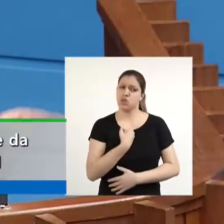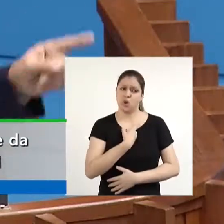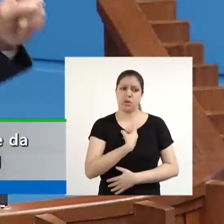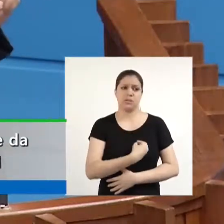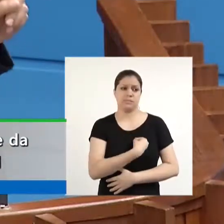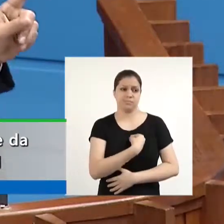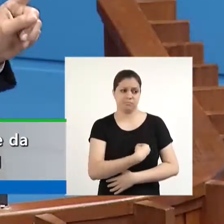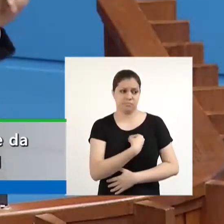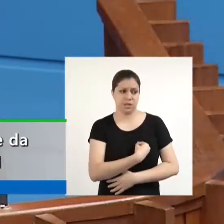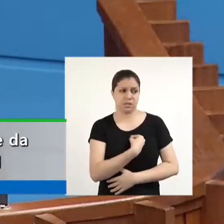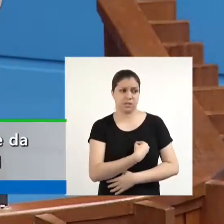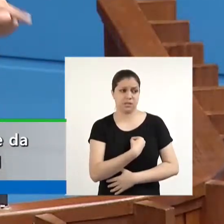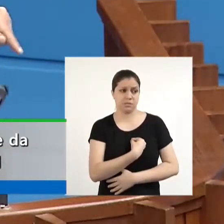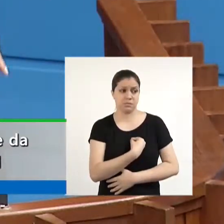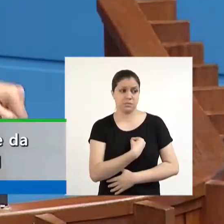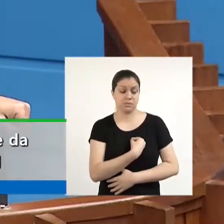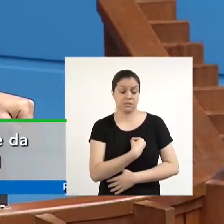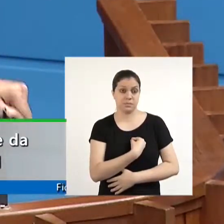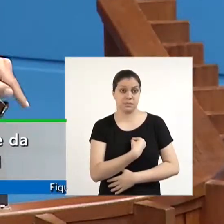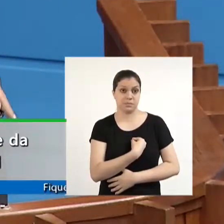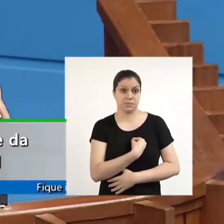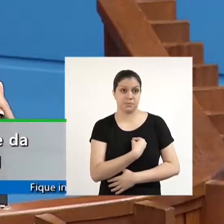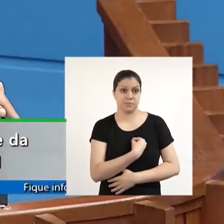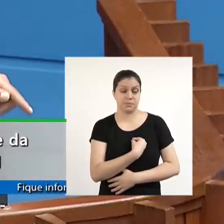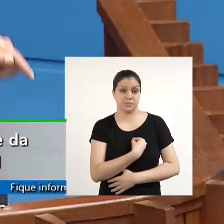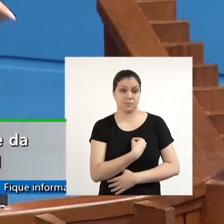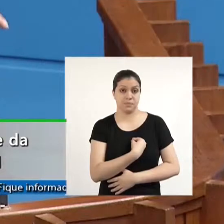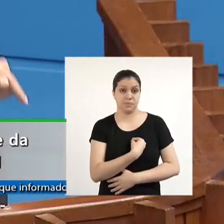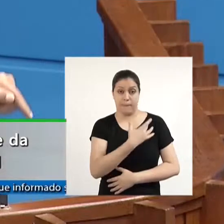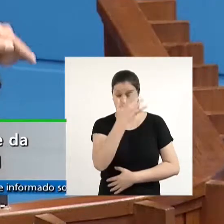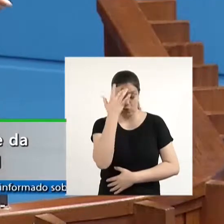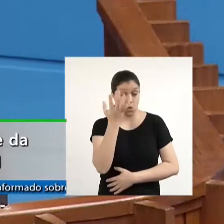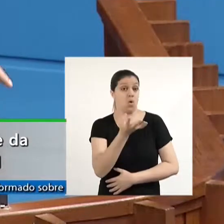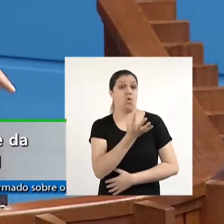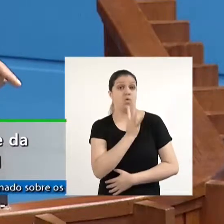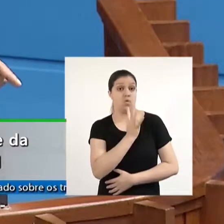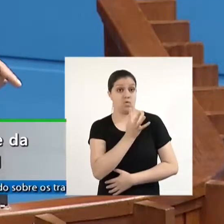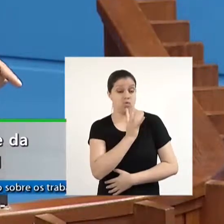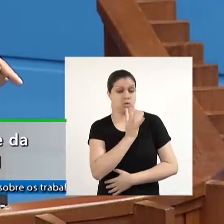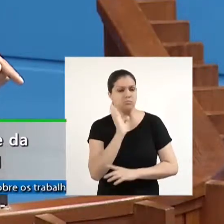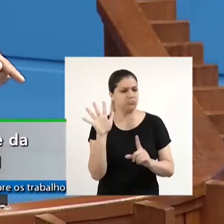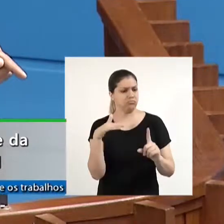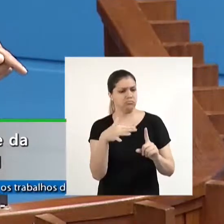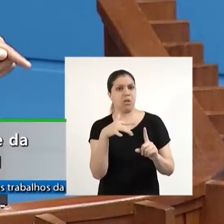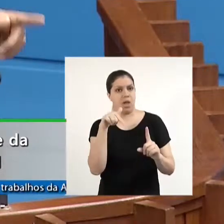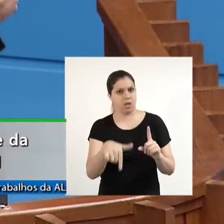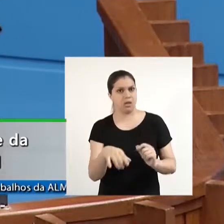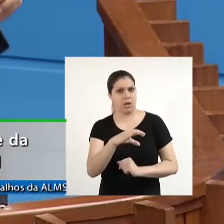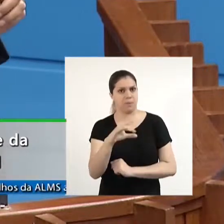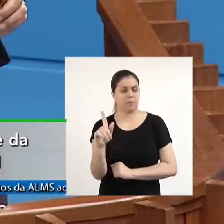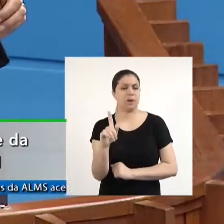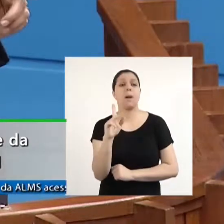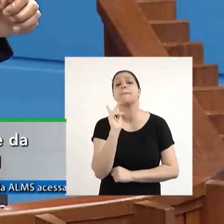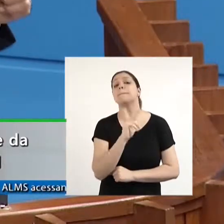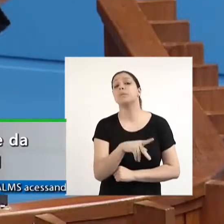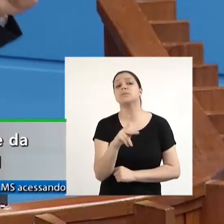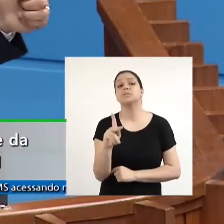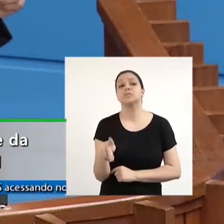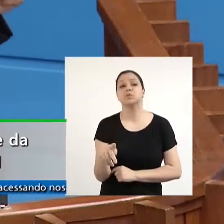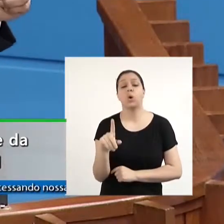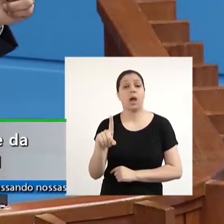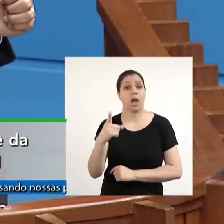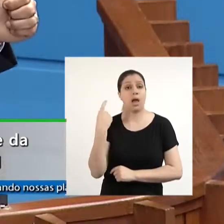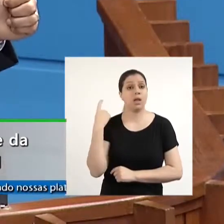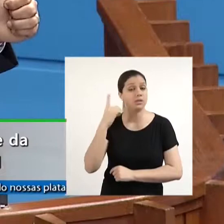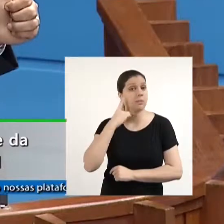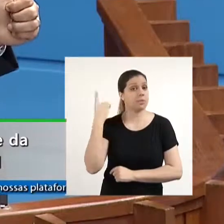participando, inclusive de alguém conhecido de Campo Grande e conhecido do nosso estado, o professor,